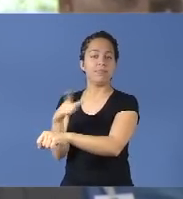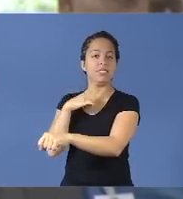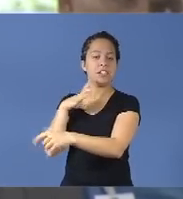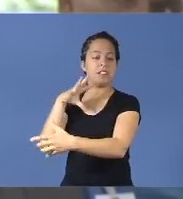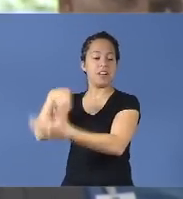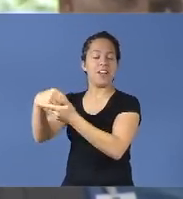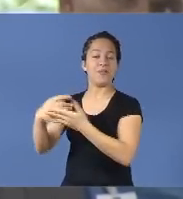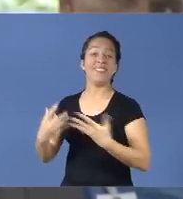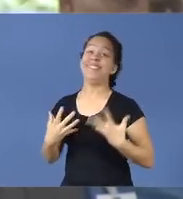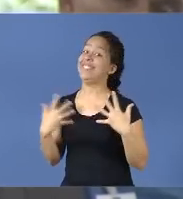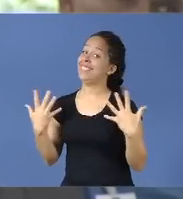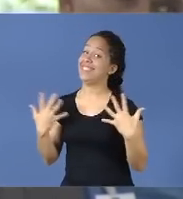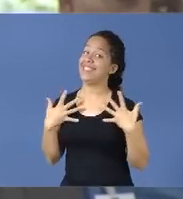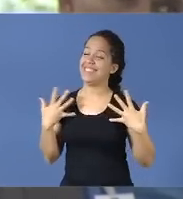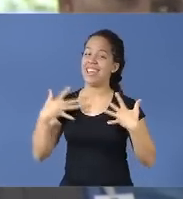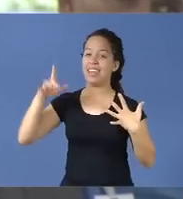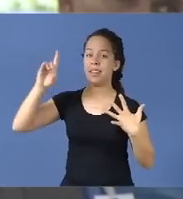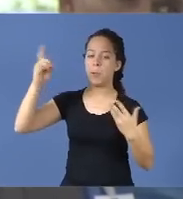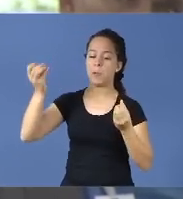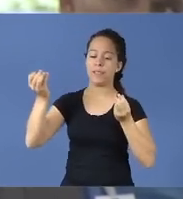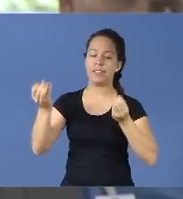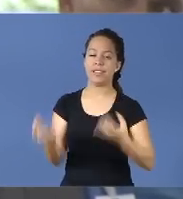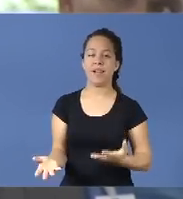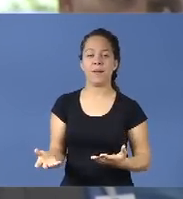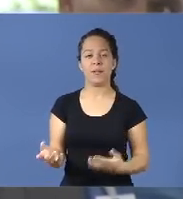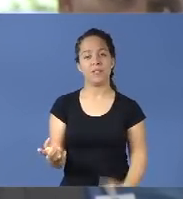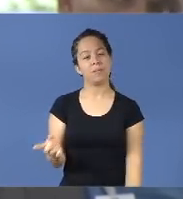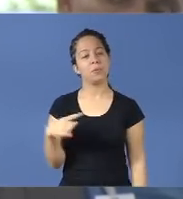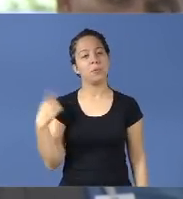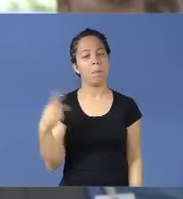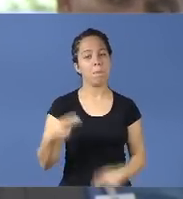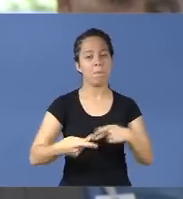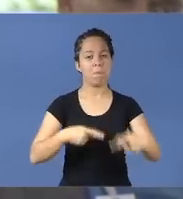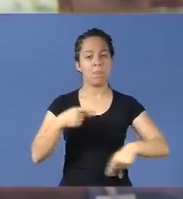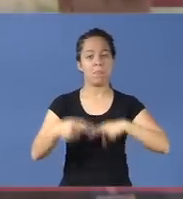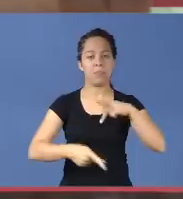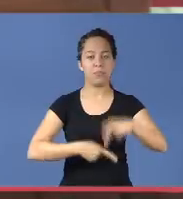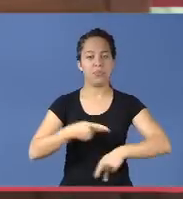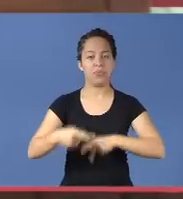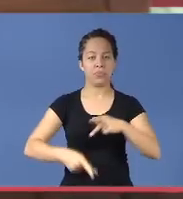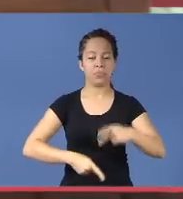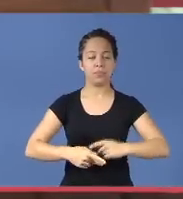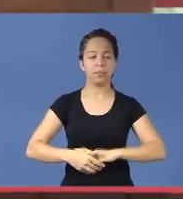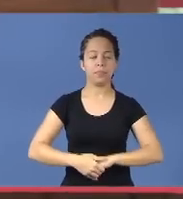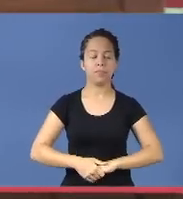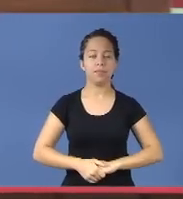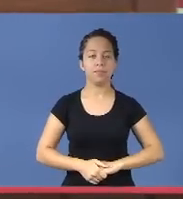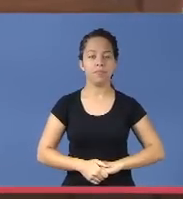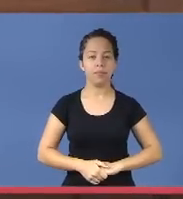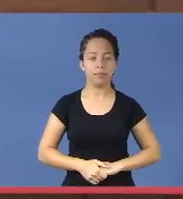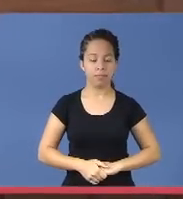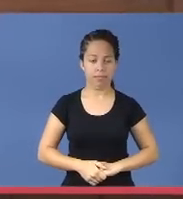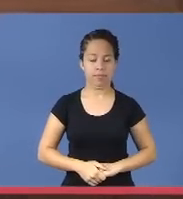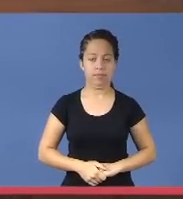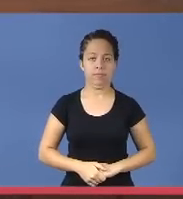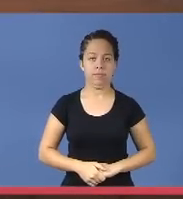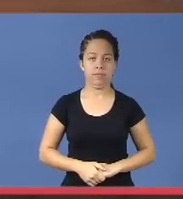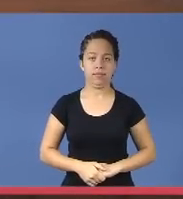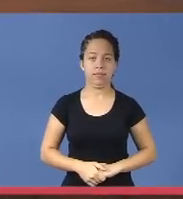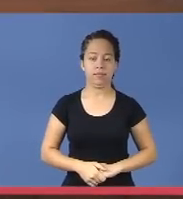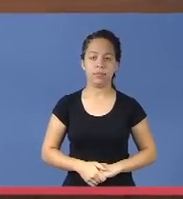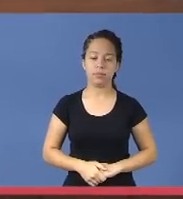que Deus tem dado ao seu povo, formando essa nação. Muito bem. Nós